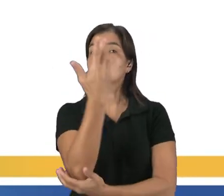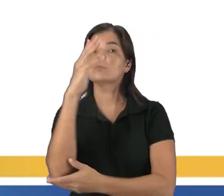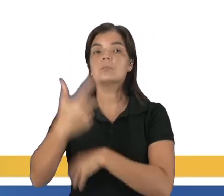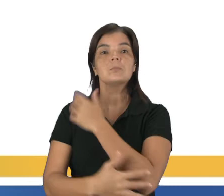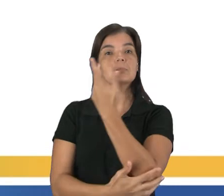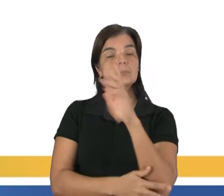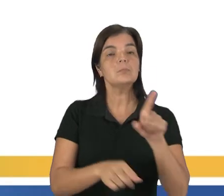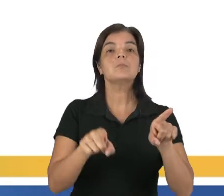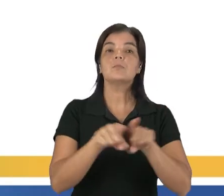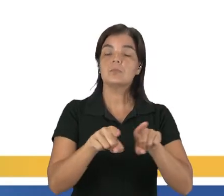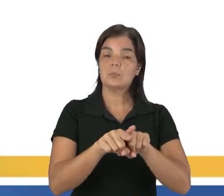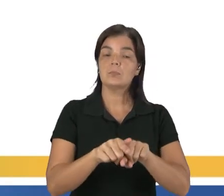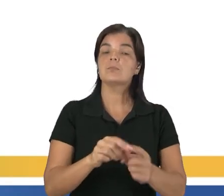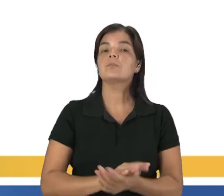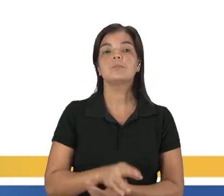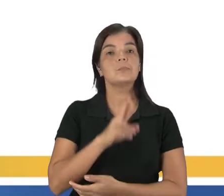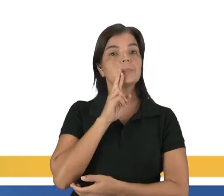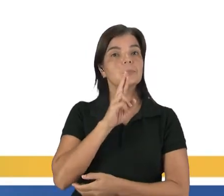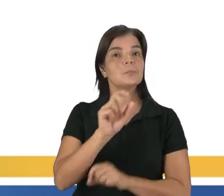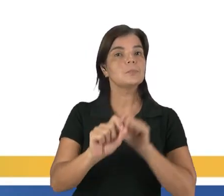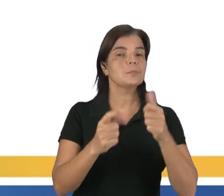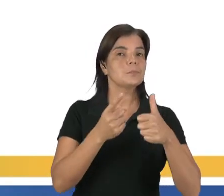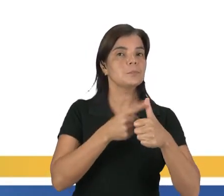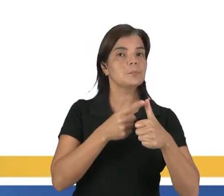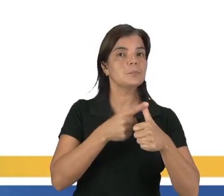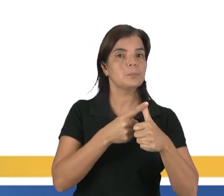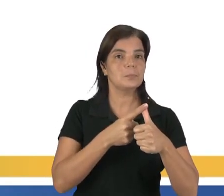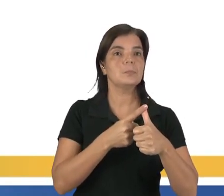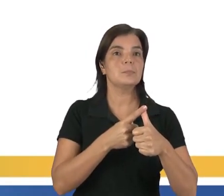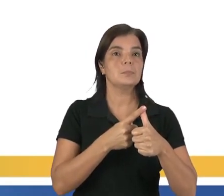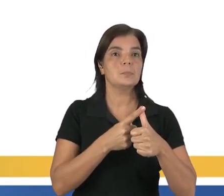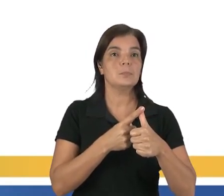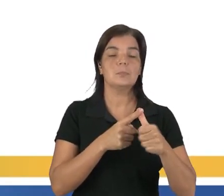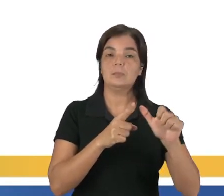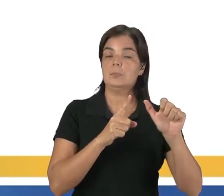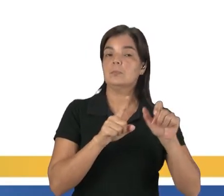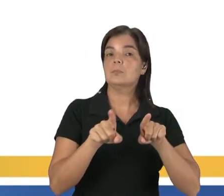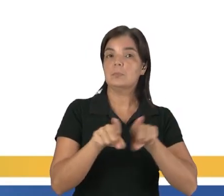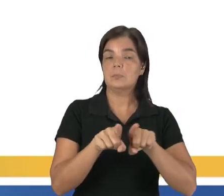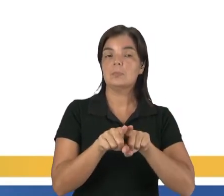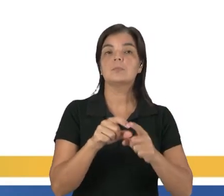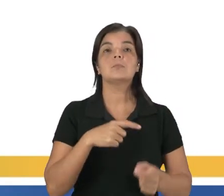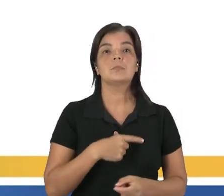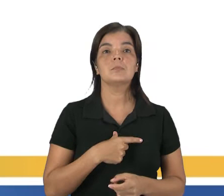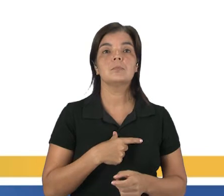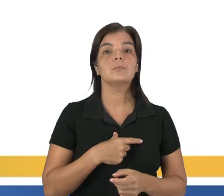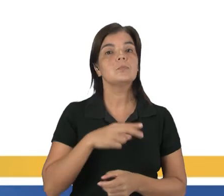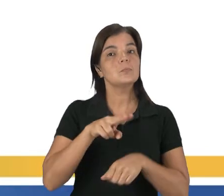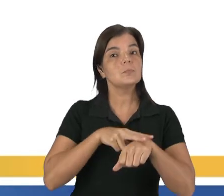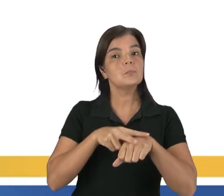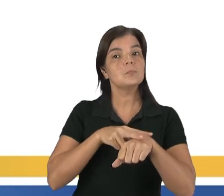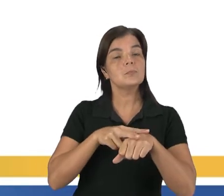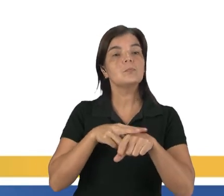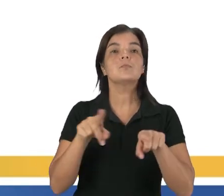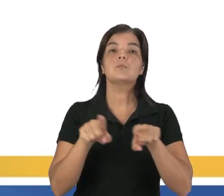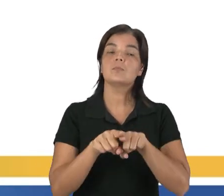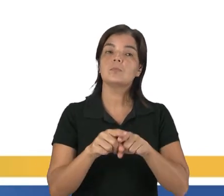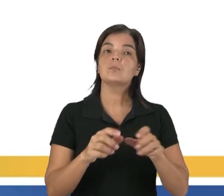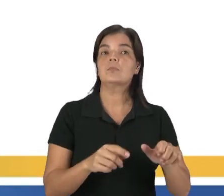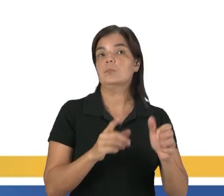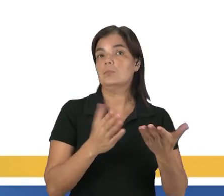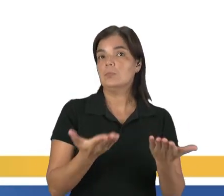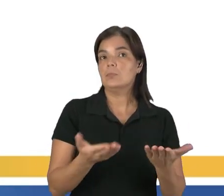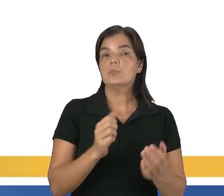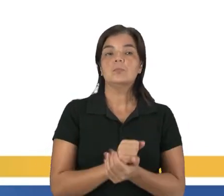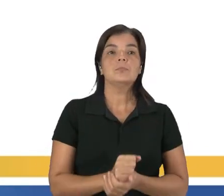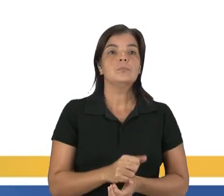matas. Temos algumas maneiras de resolver. Primeiro, né? A área que representa as matas, né? É a parte verde e temos algumas opções,